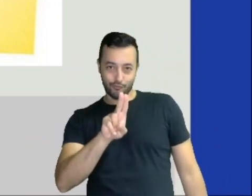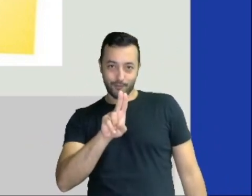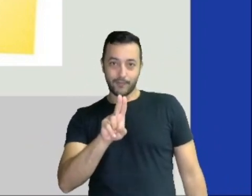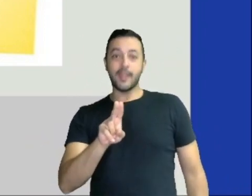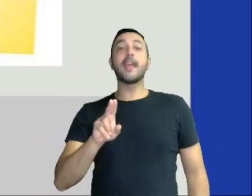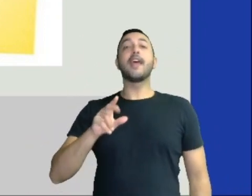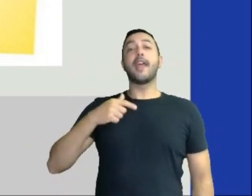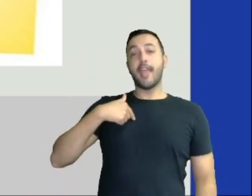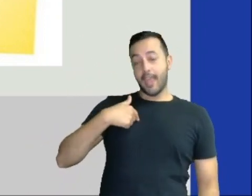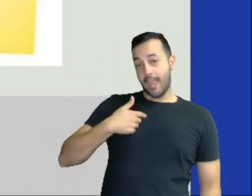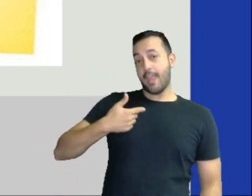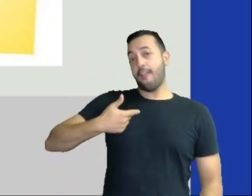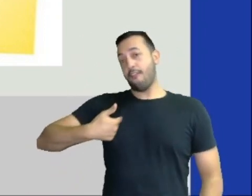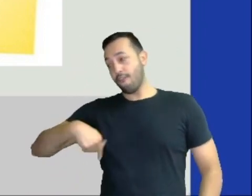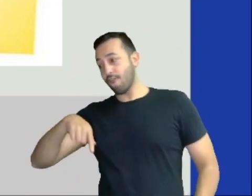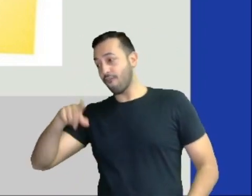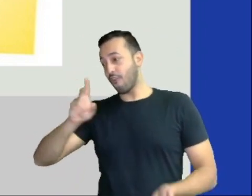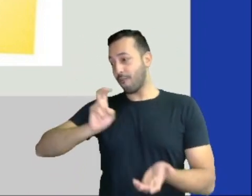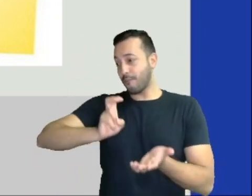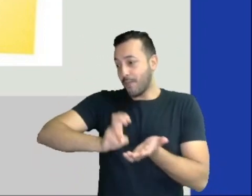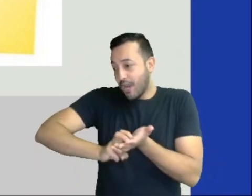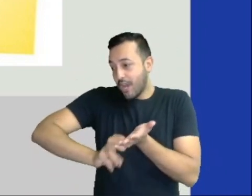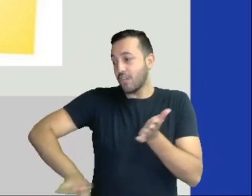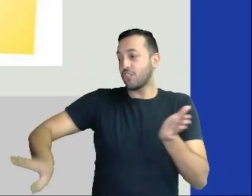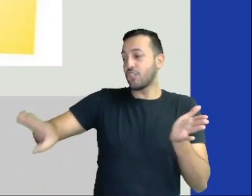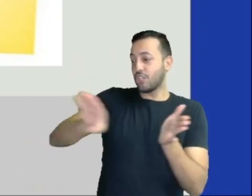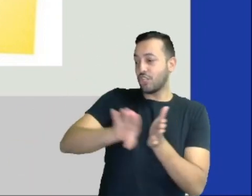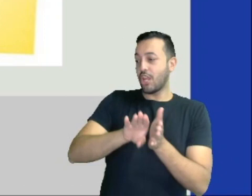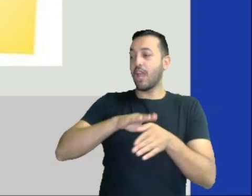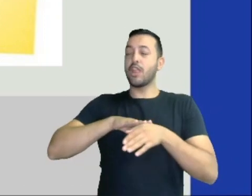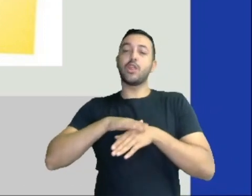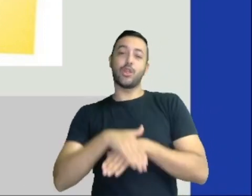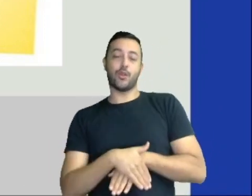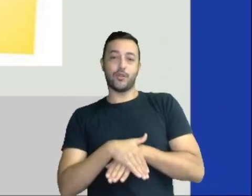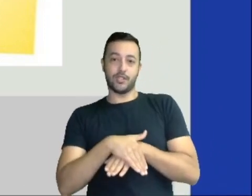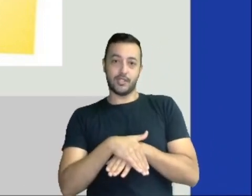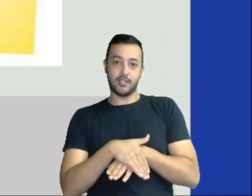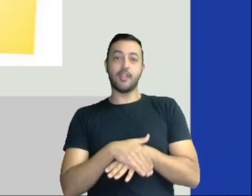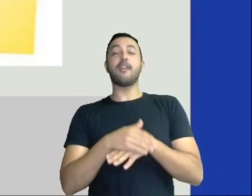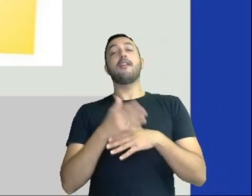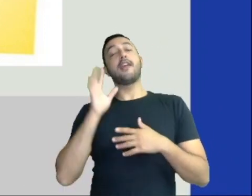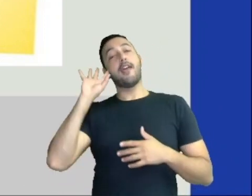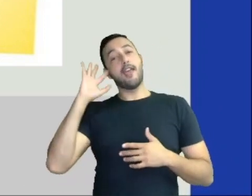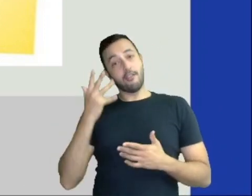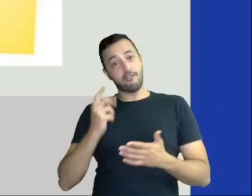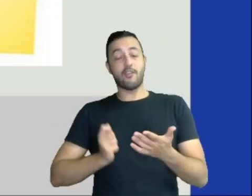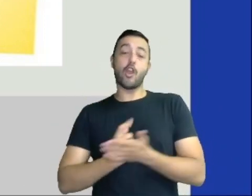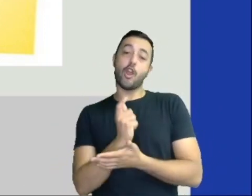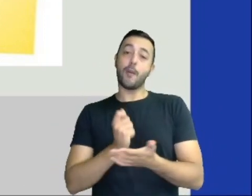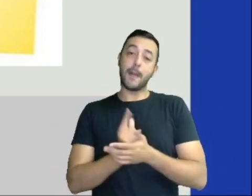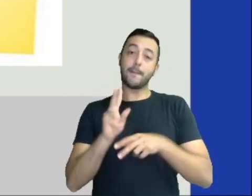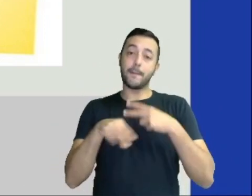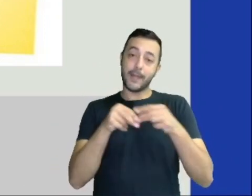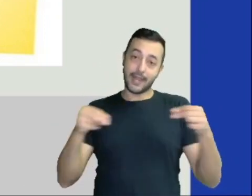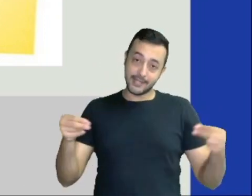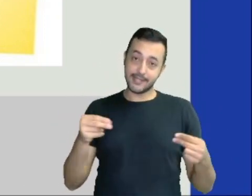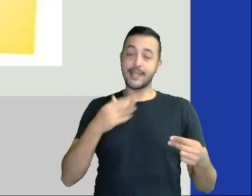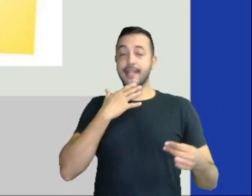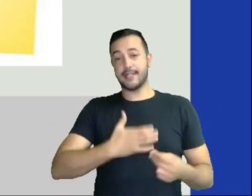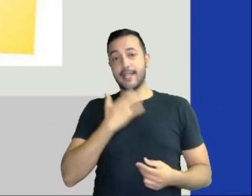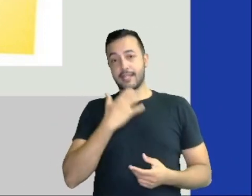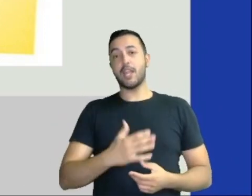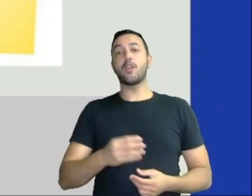a Carmen de manhã e chegaremos à noite resolvemos comprar os presentes de Natal